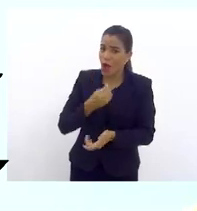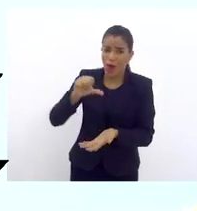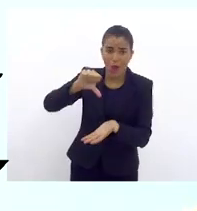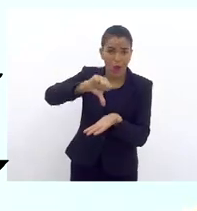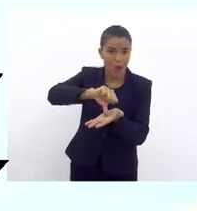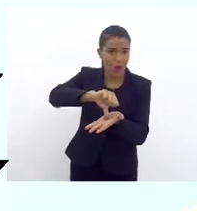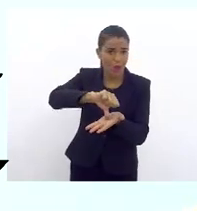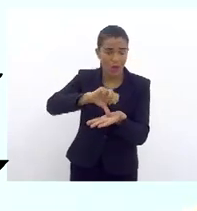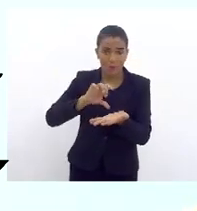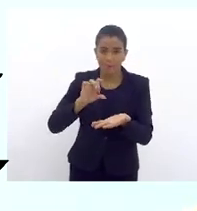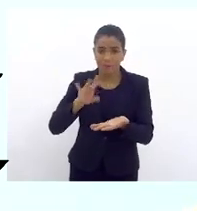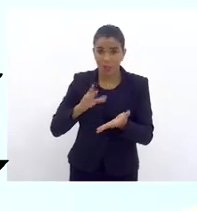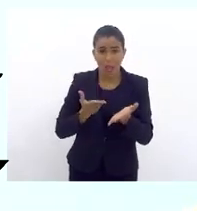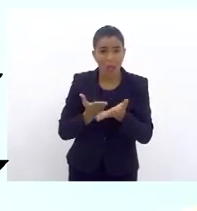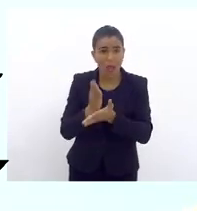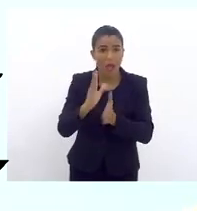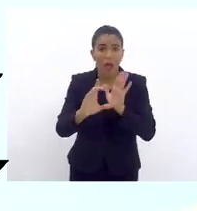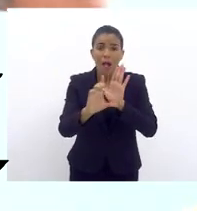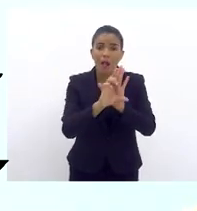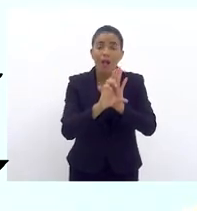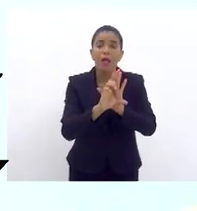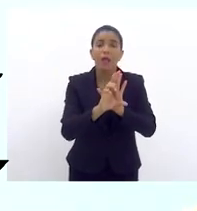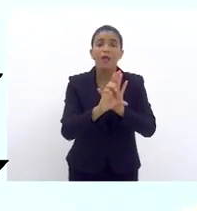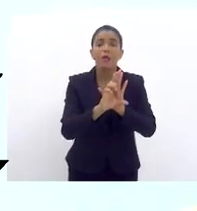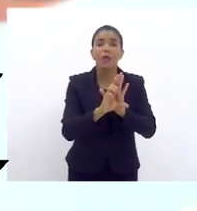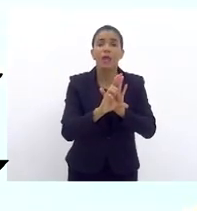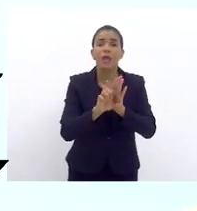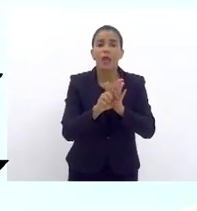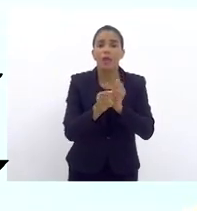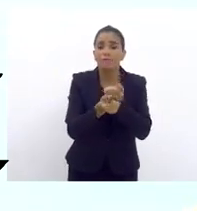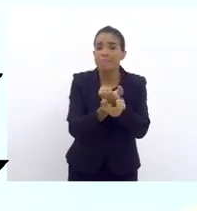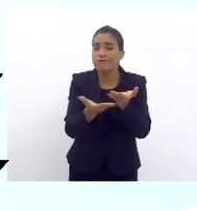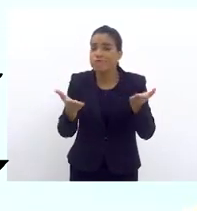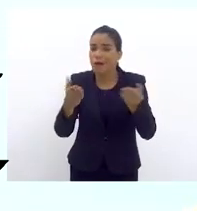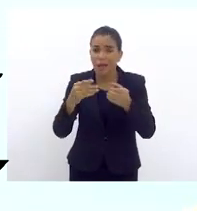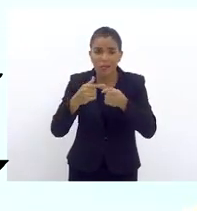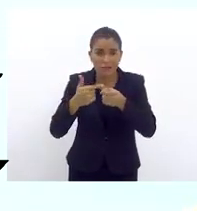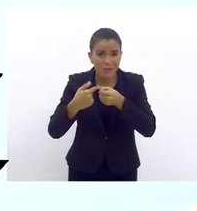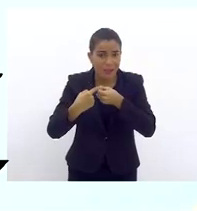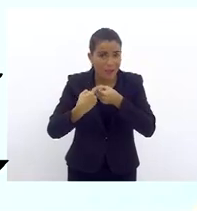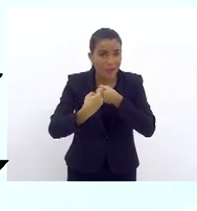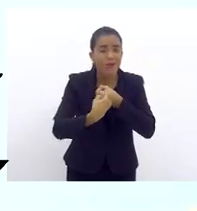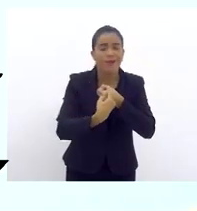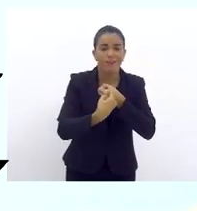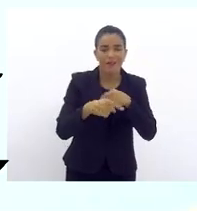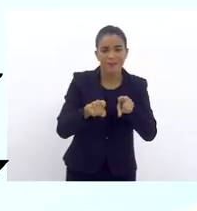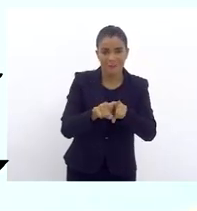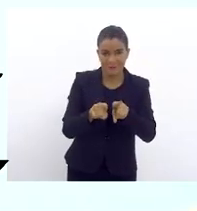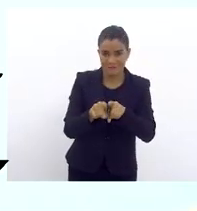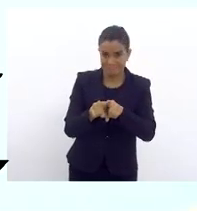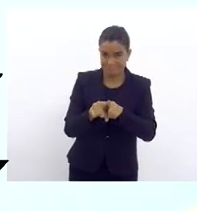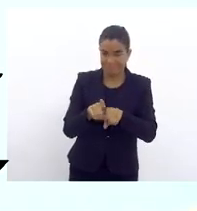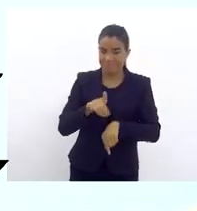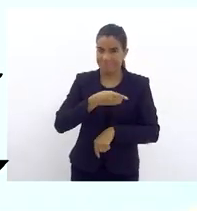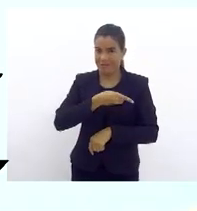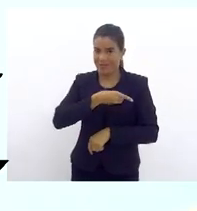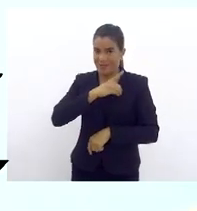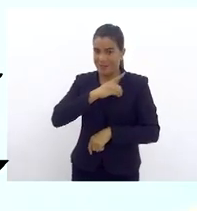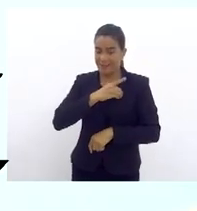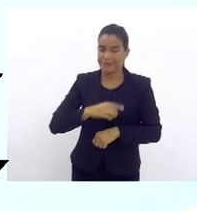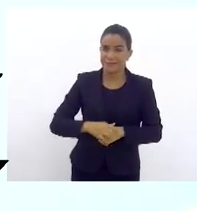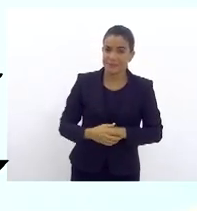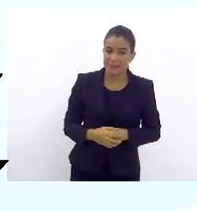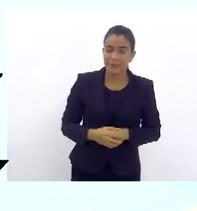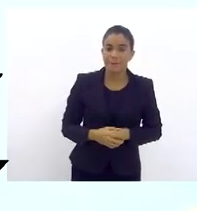aprovamos leis para internalizar interiorizar né a delegacia outra